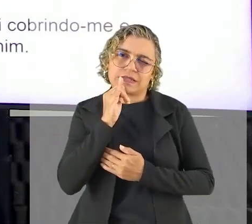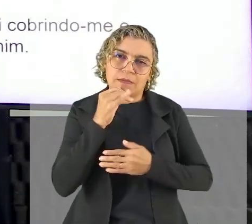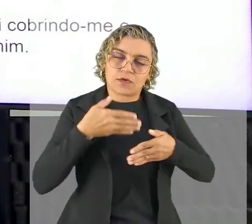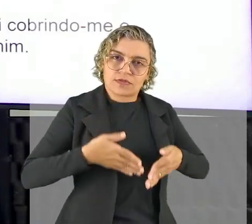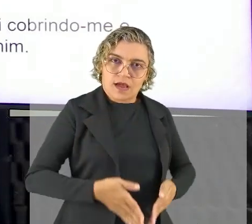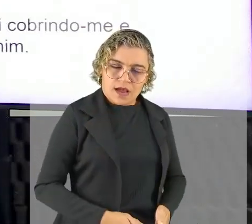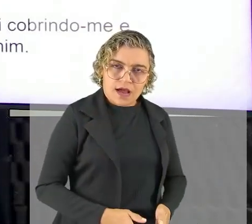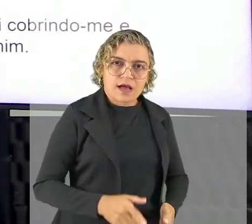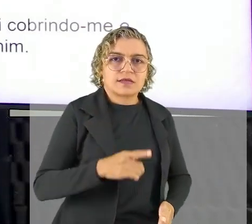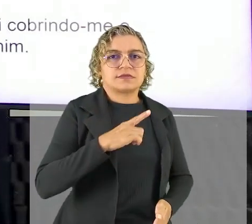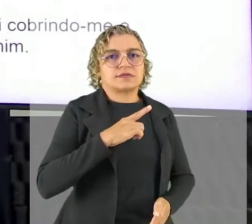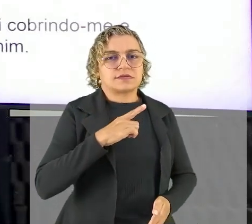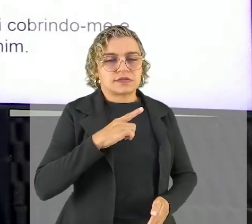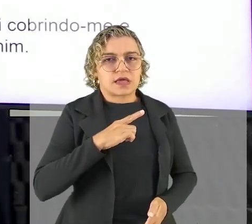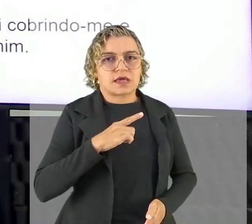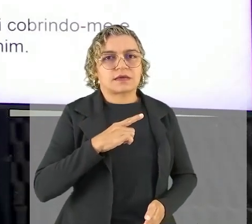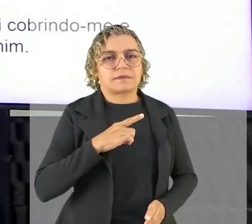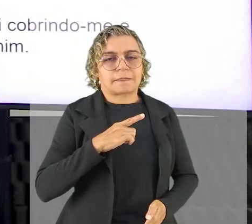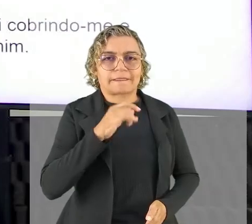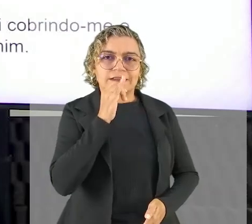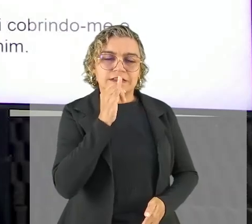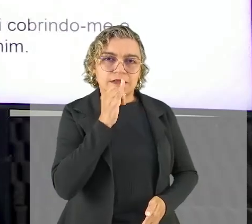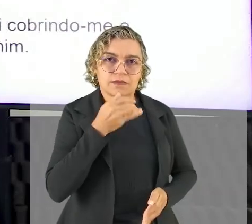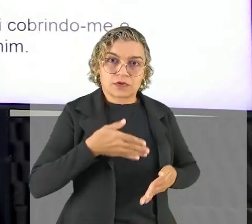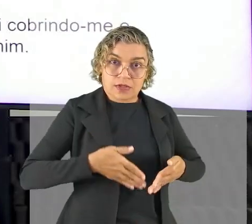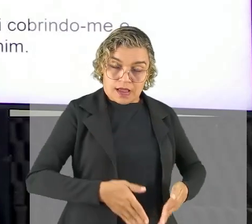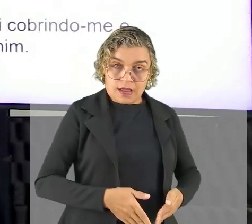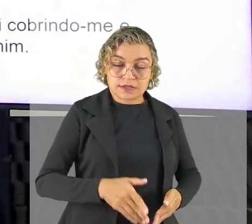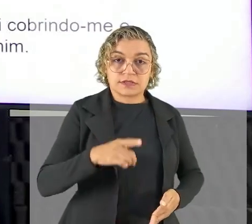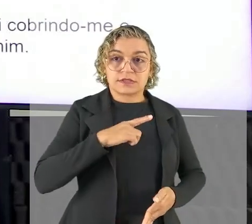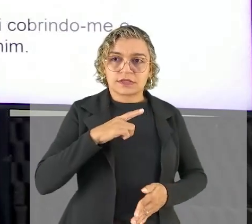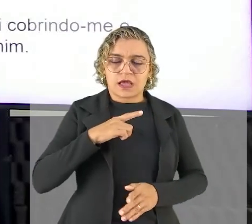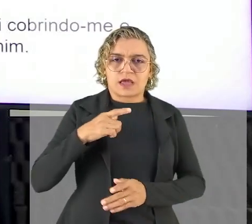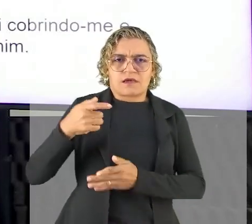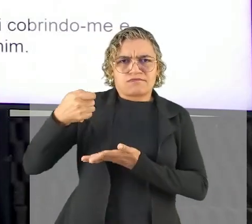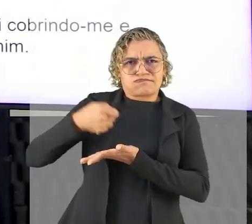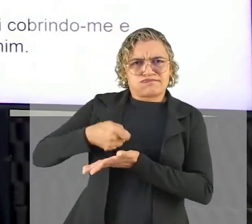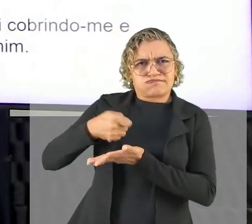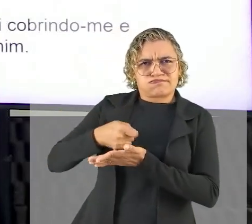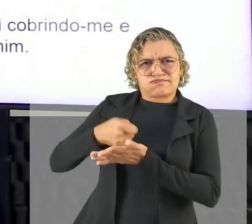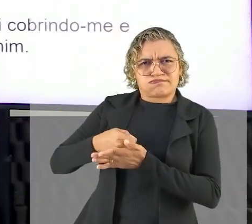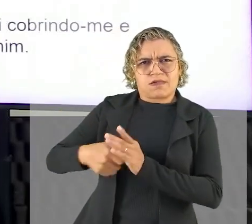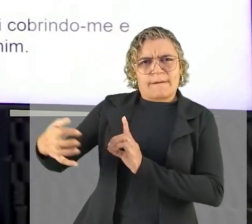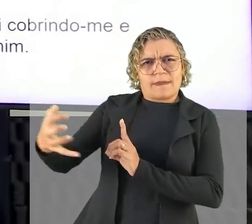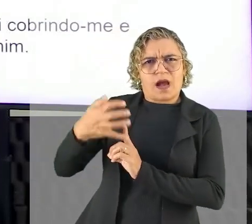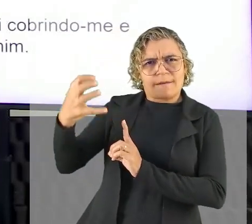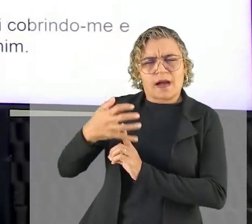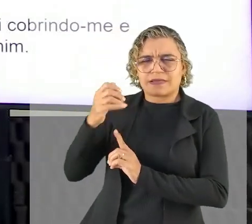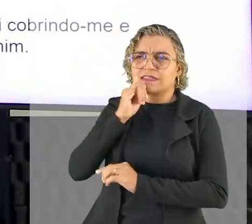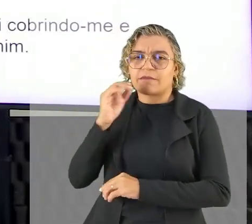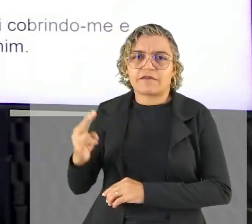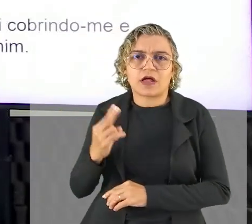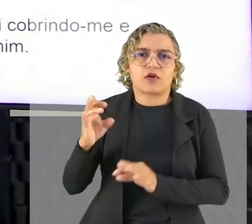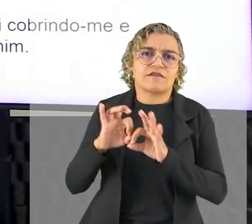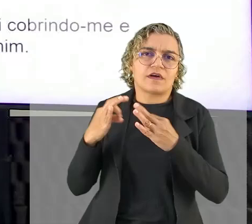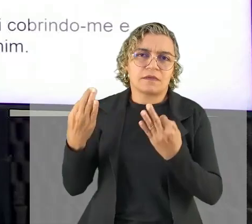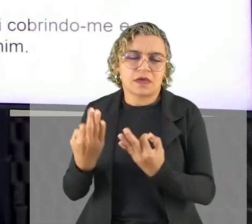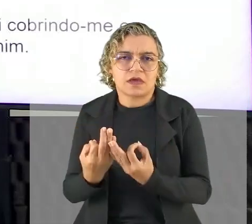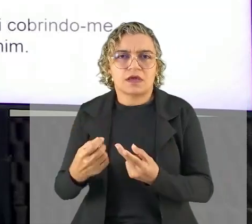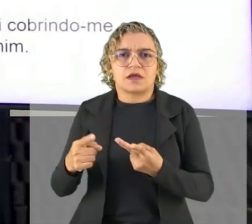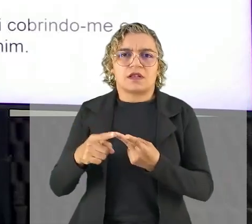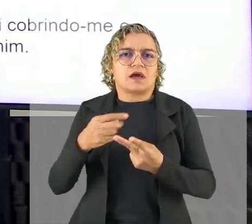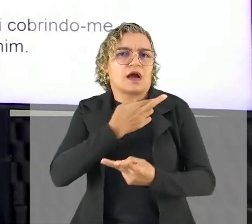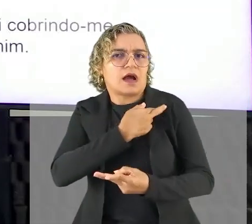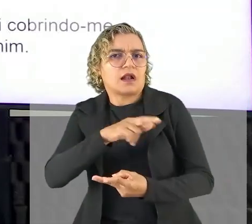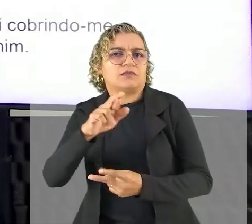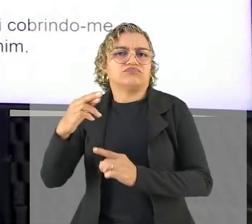toda uma, né, agora uma redundância, uma imposição moral sobre nós, seja através de valores da família, valores da religião,